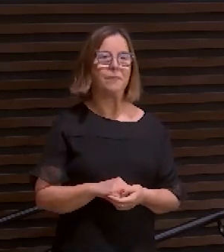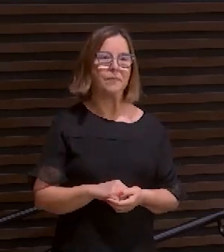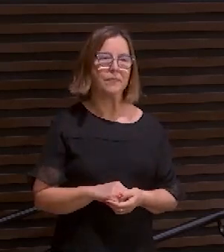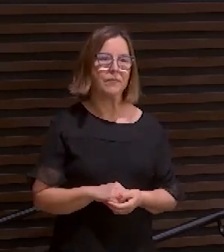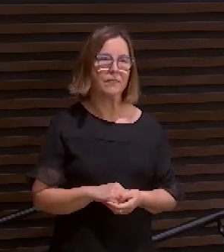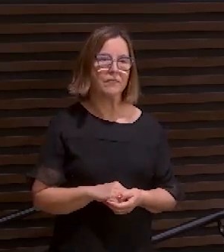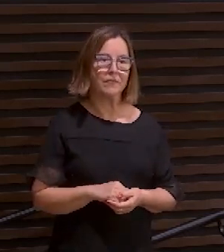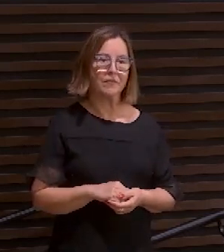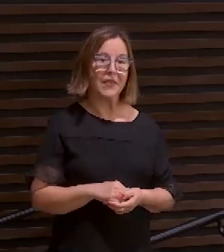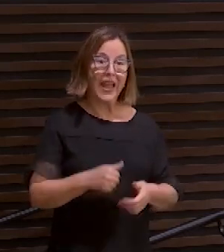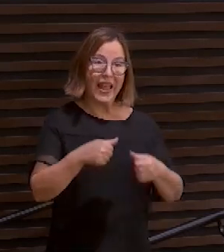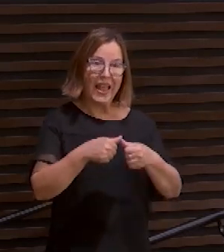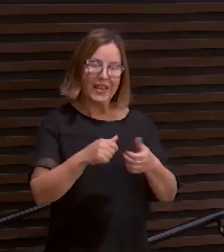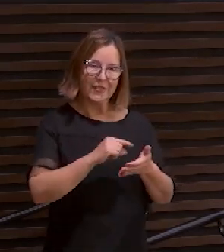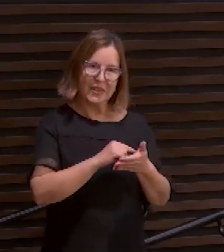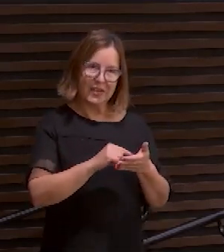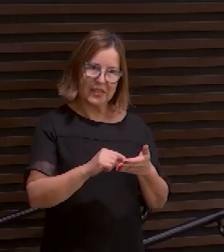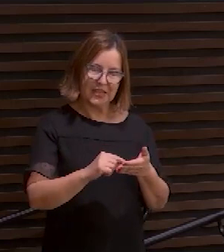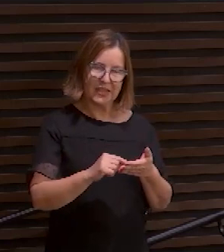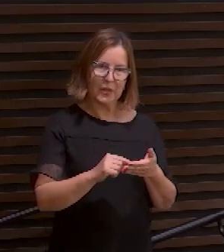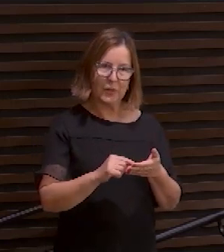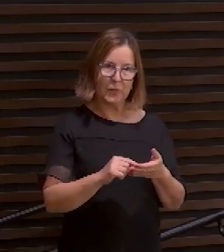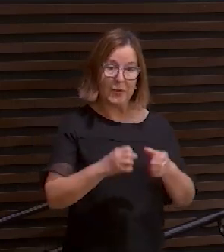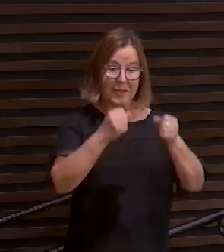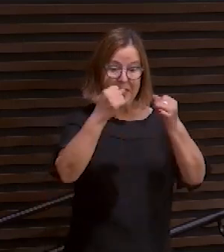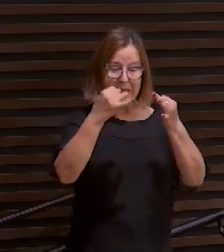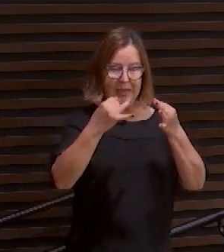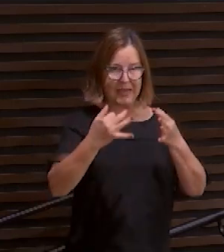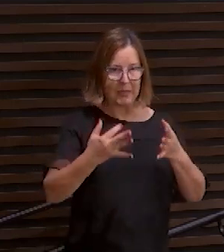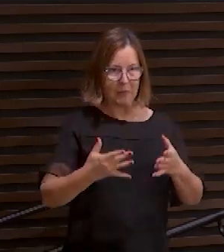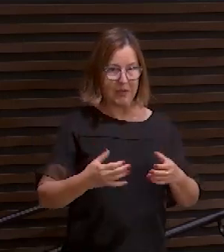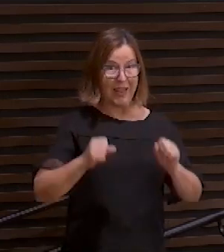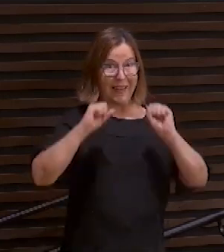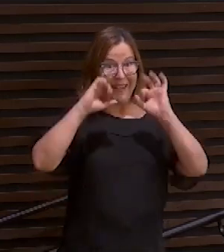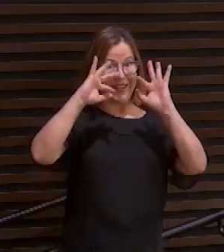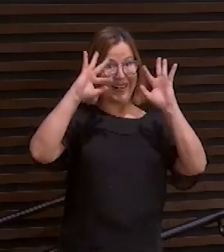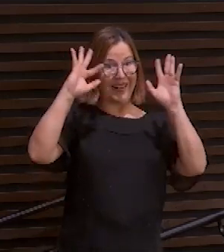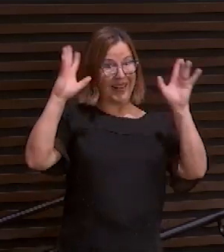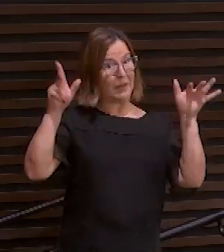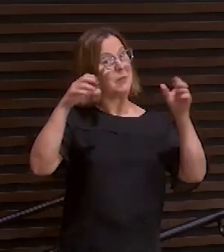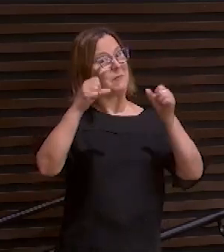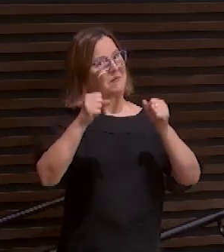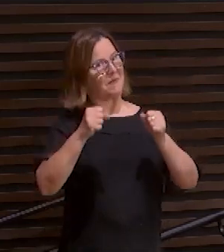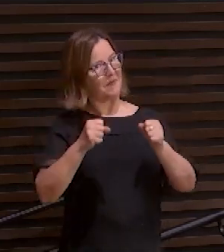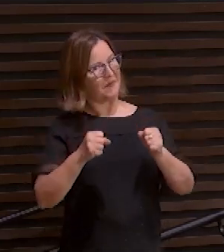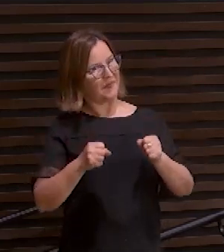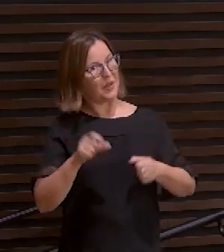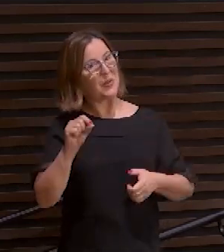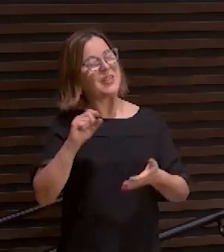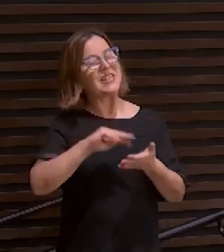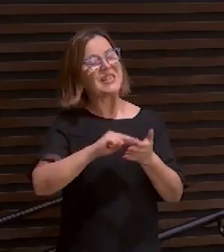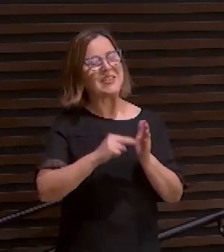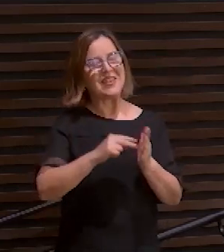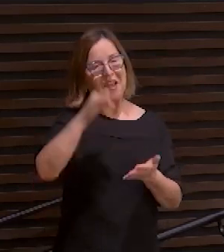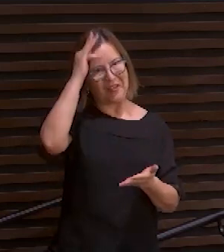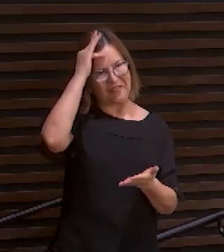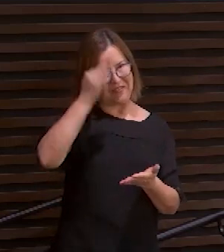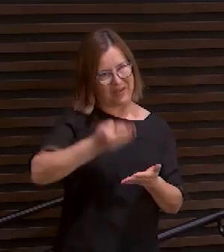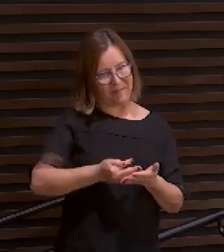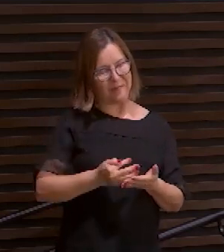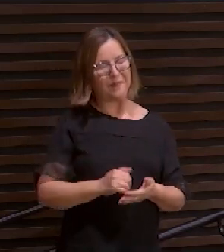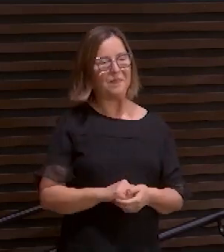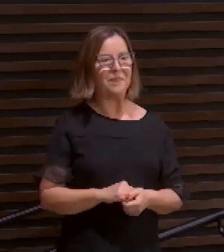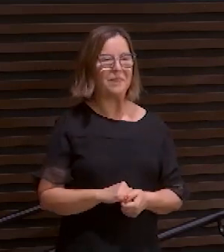Esse versículo nos dá uma definição mais clara e poderosa sobre o que é fé.